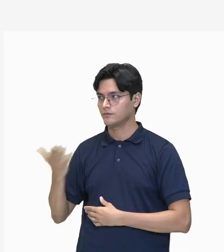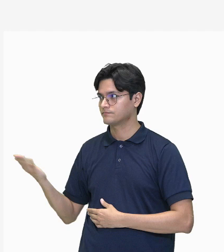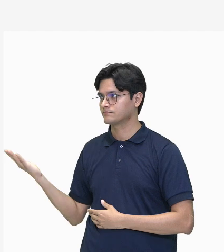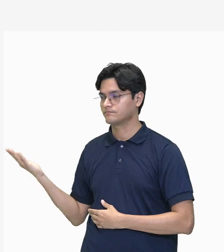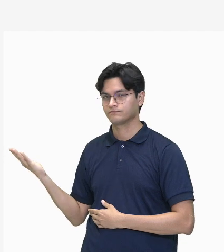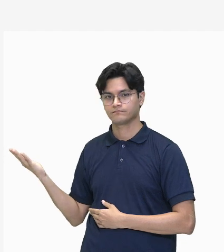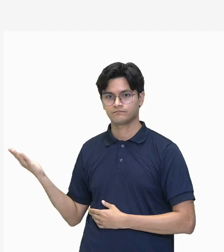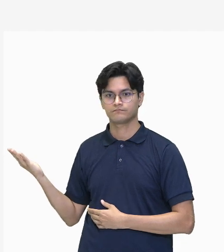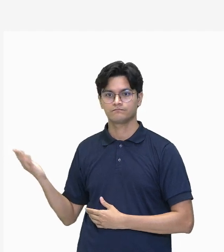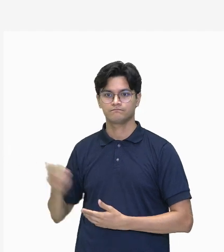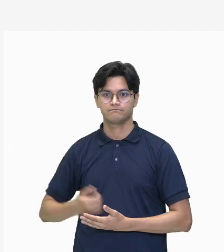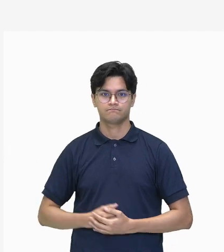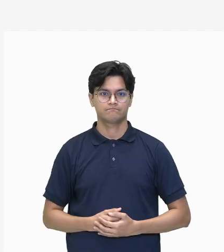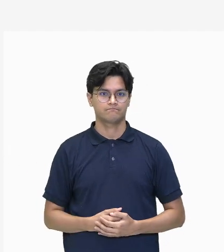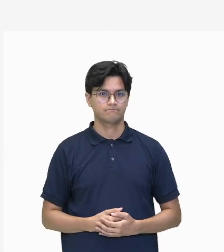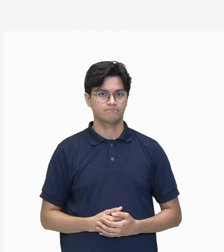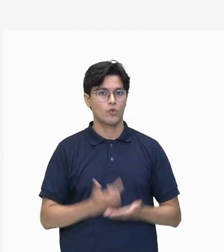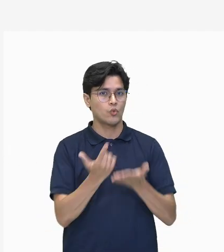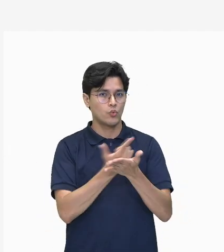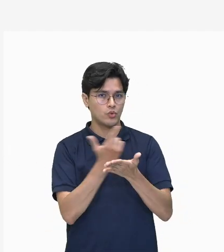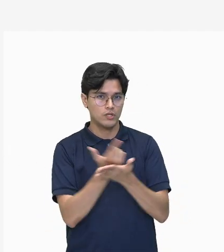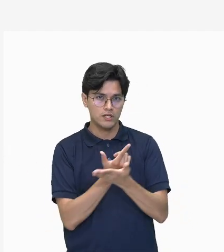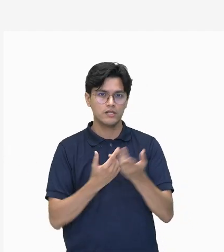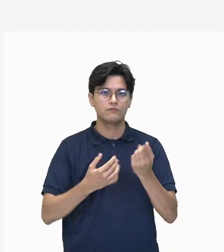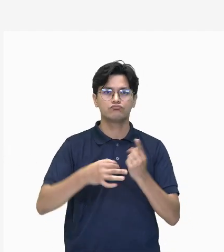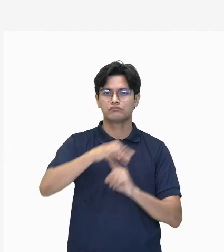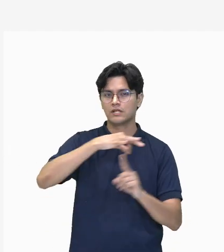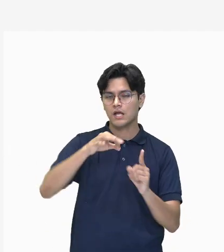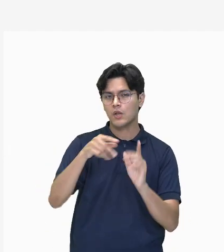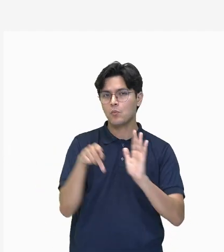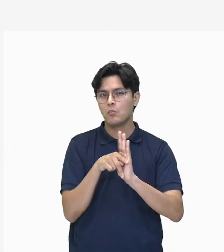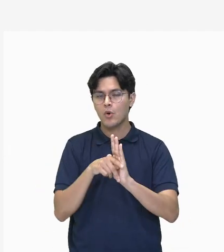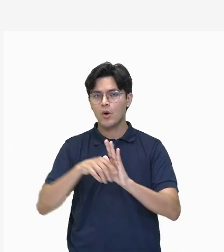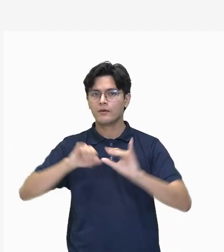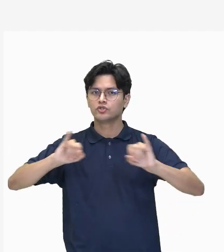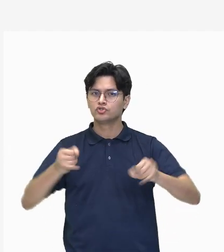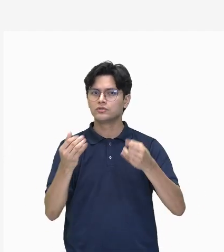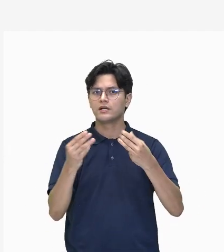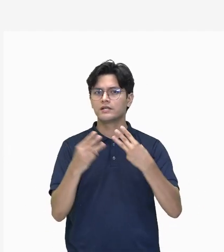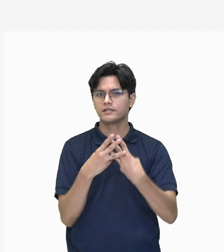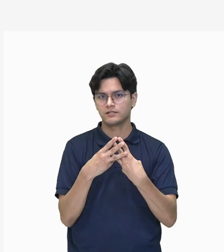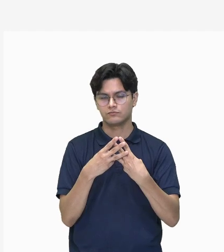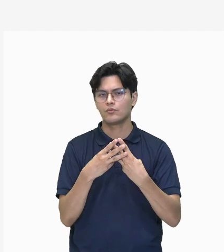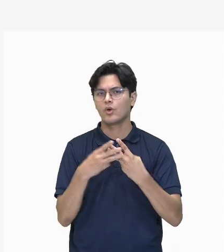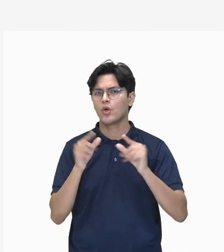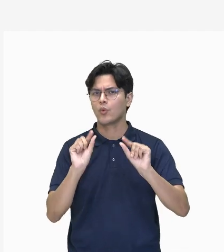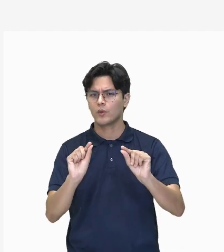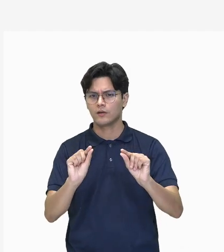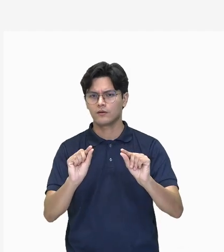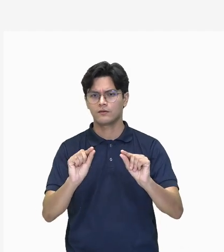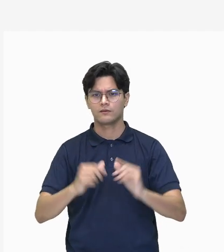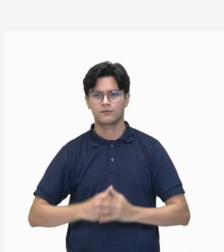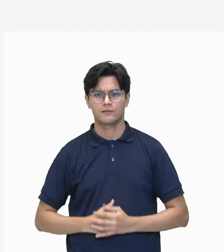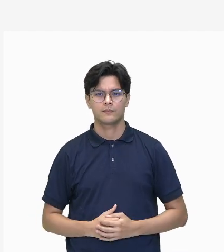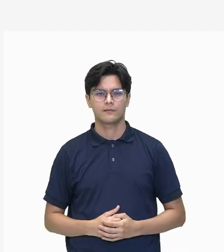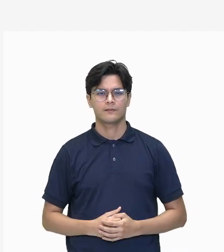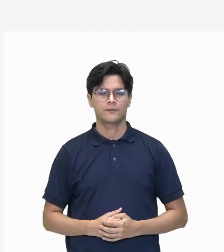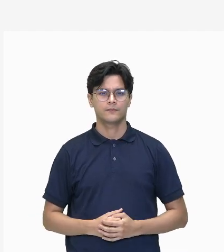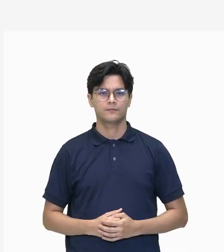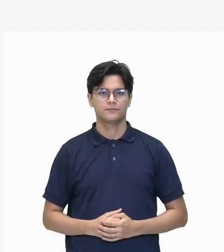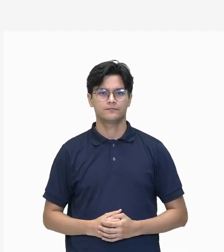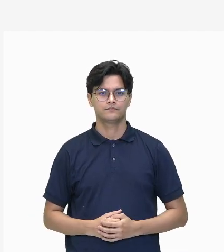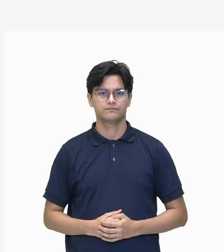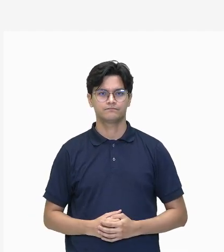podemos dizer, então, que o livro sagrado do judaísmo é o quê? O